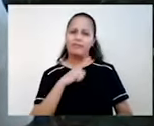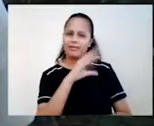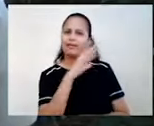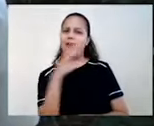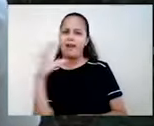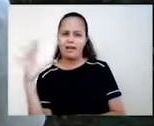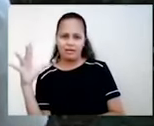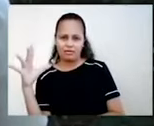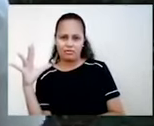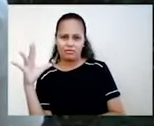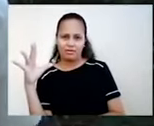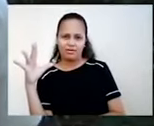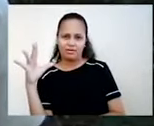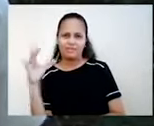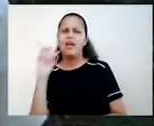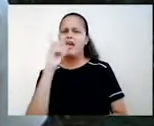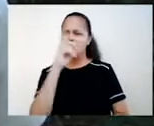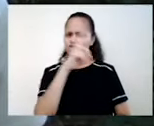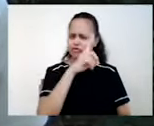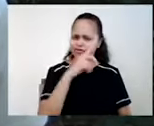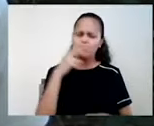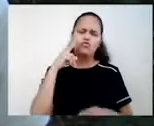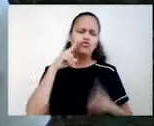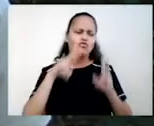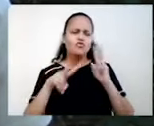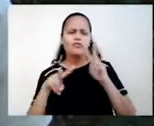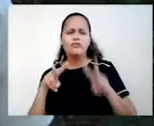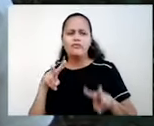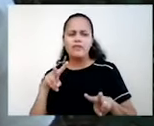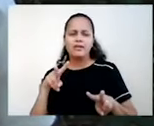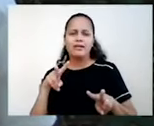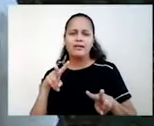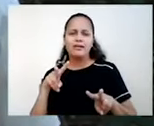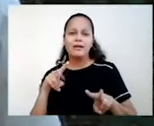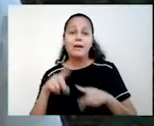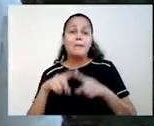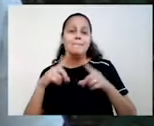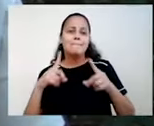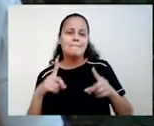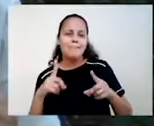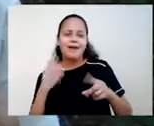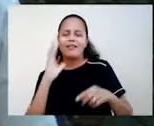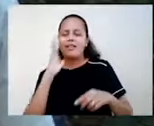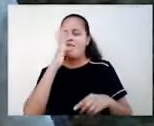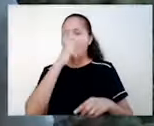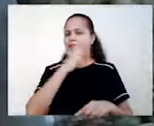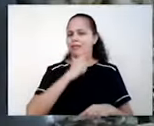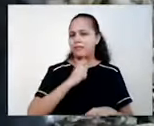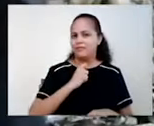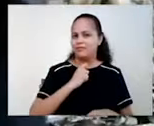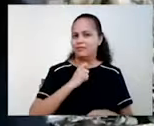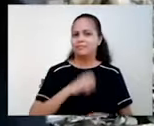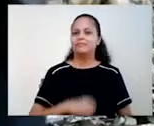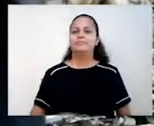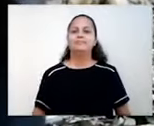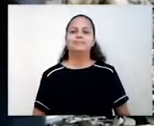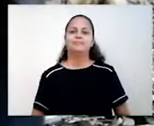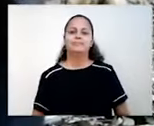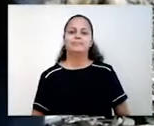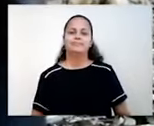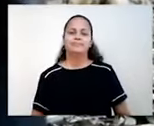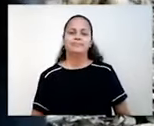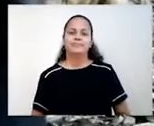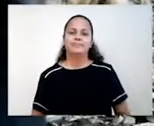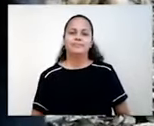É um fator genético bastante raro, muito difícil de ser visto e que deixa o animal maravilhoso.